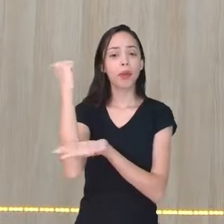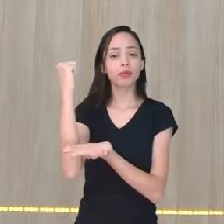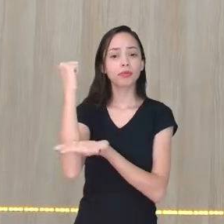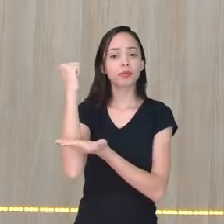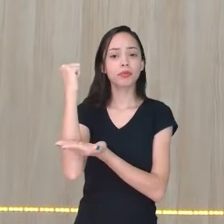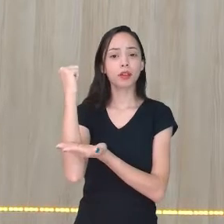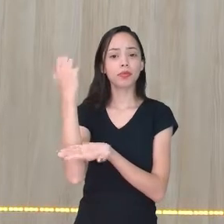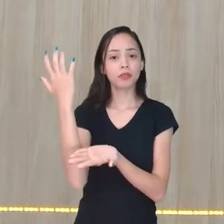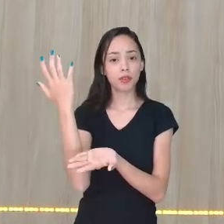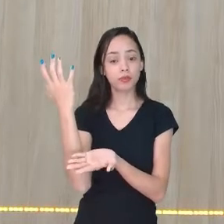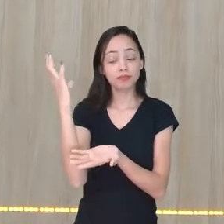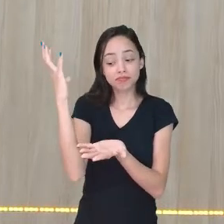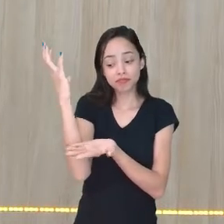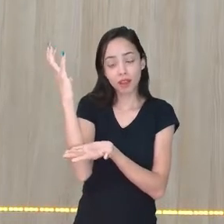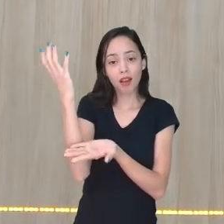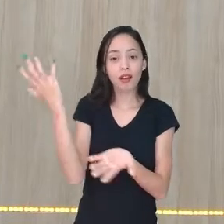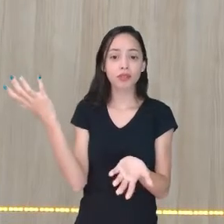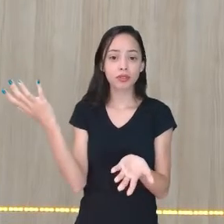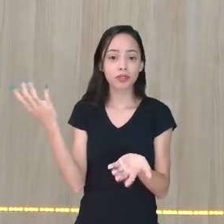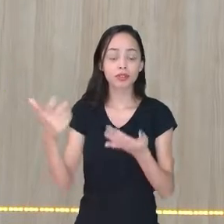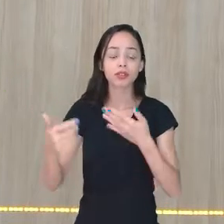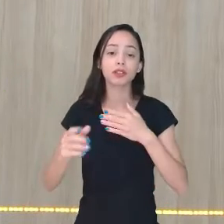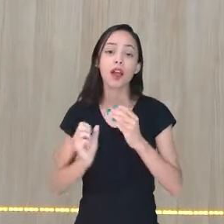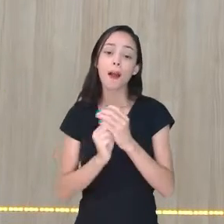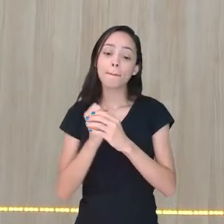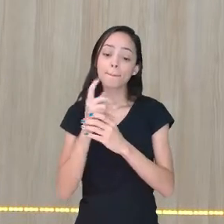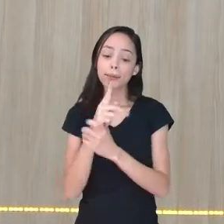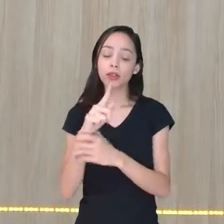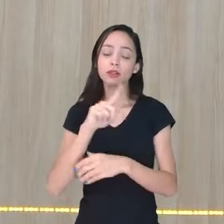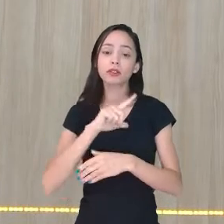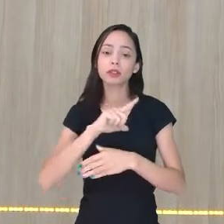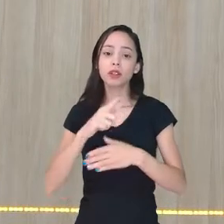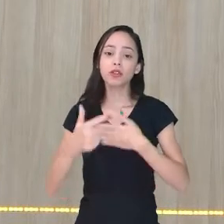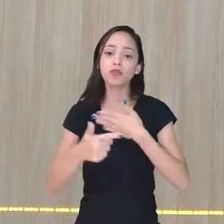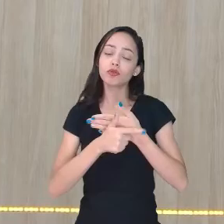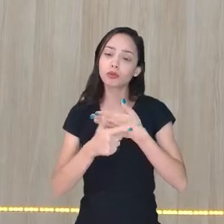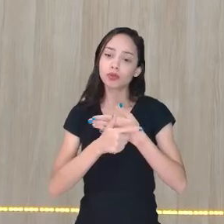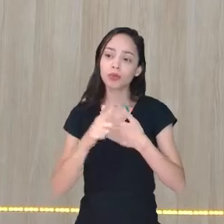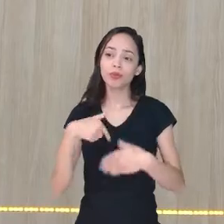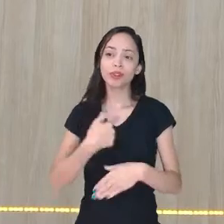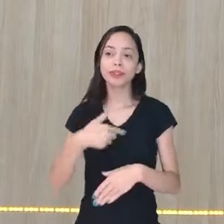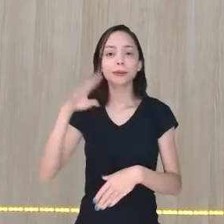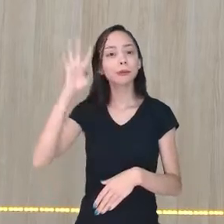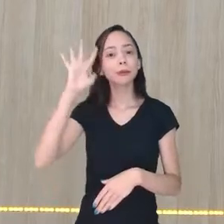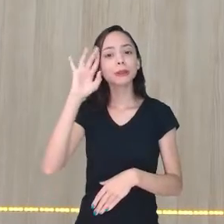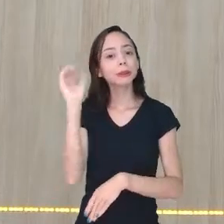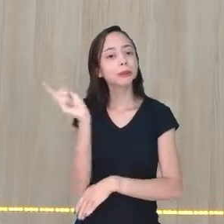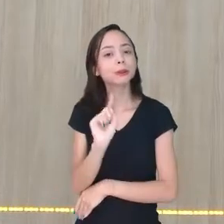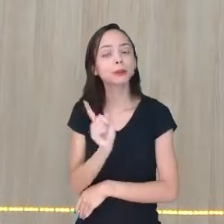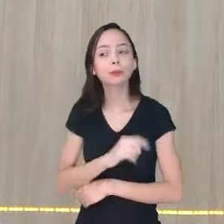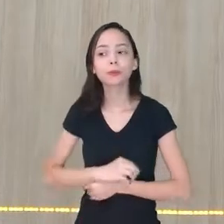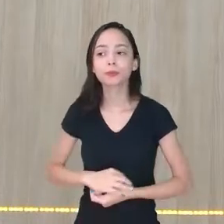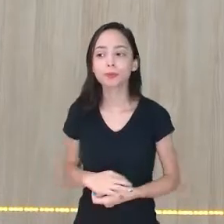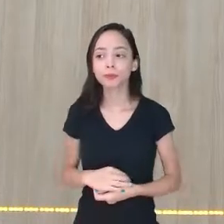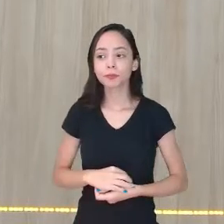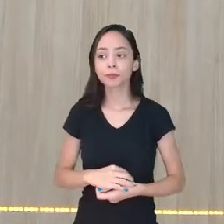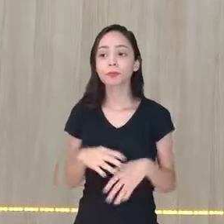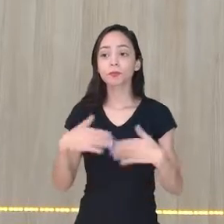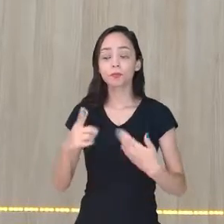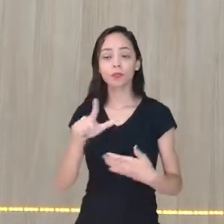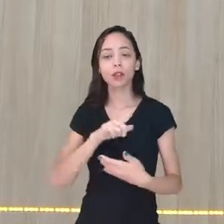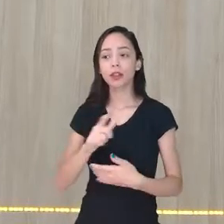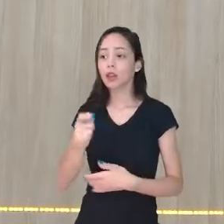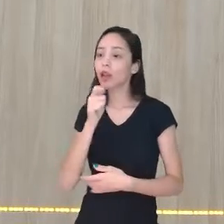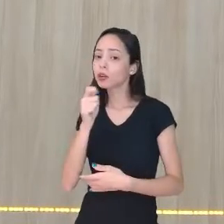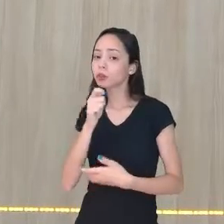Então, as plantas têm funções que a gente às vezes nem imagina. E vamos ver aqui essa